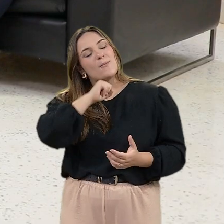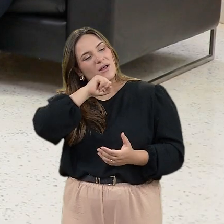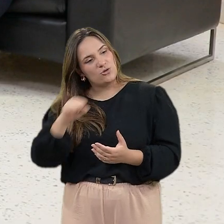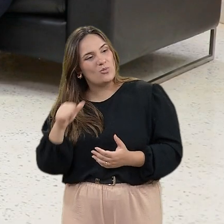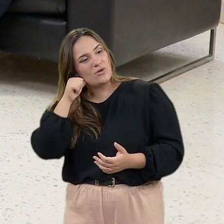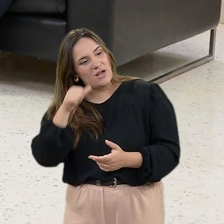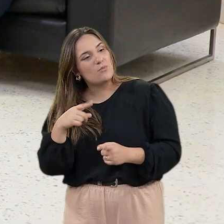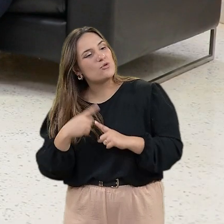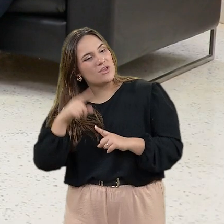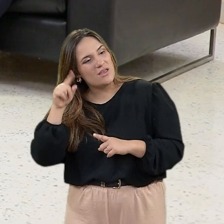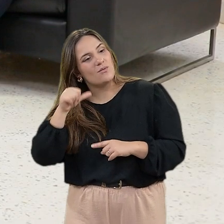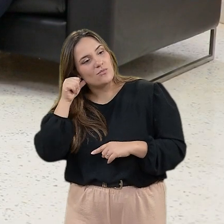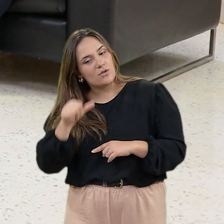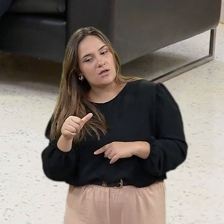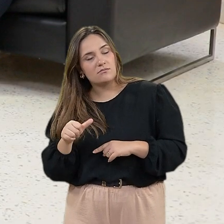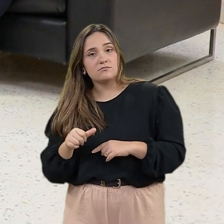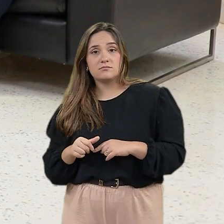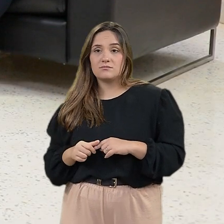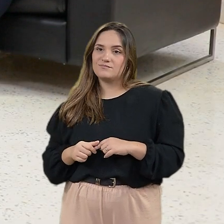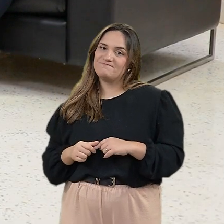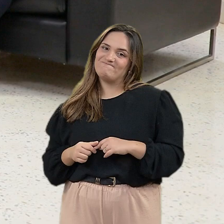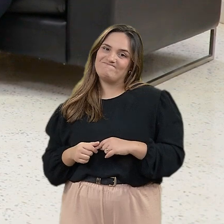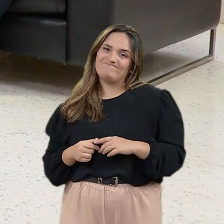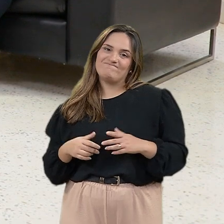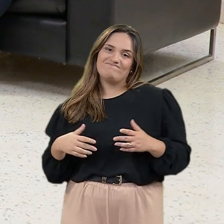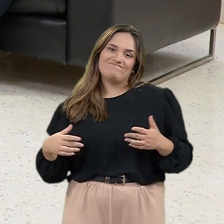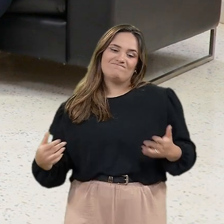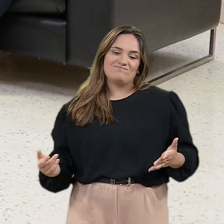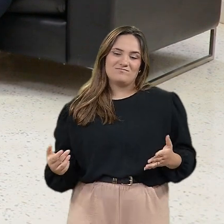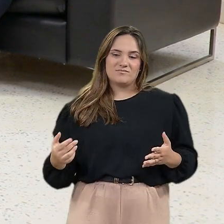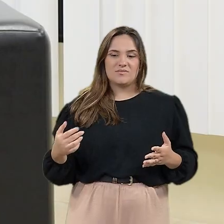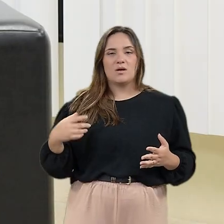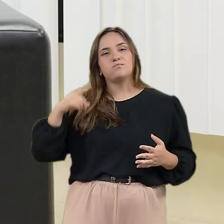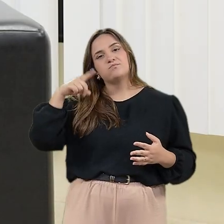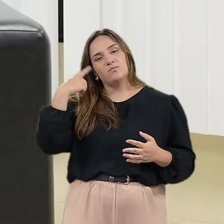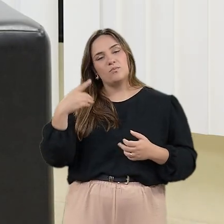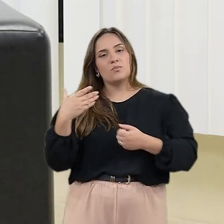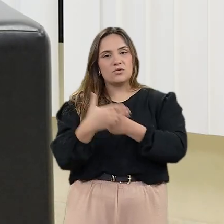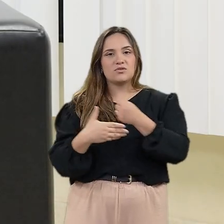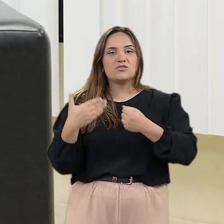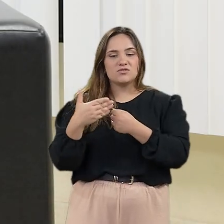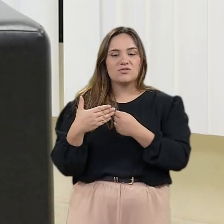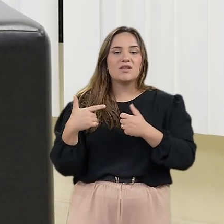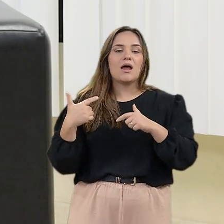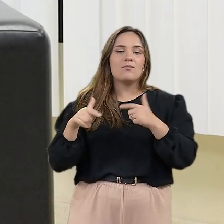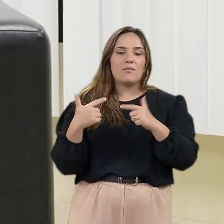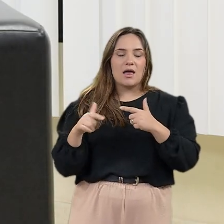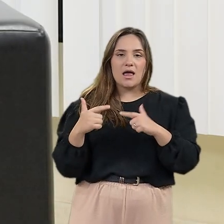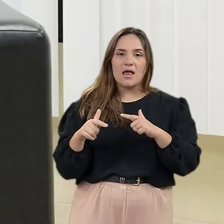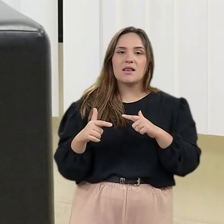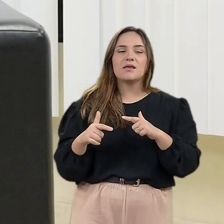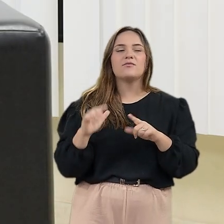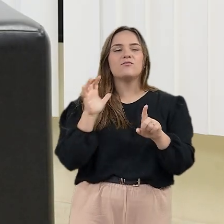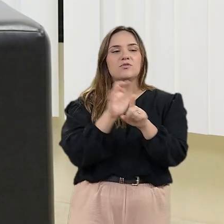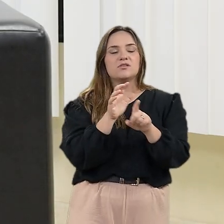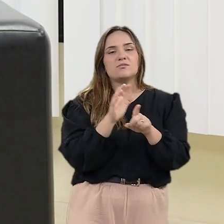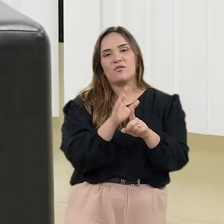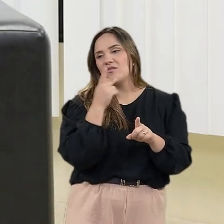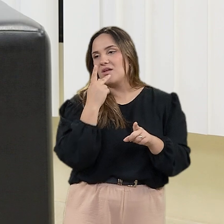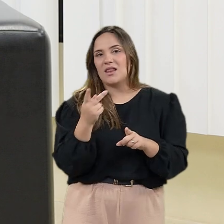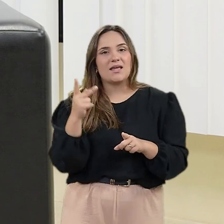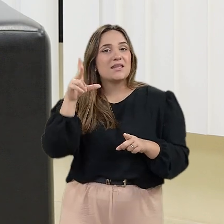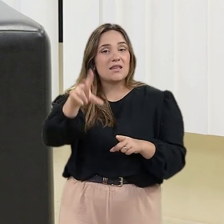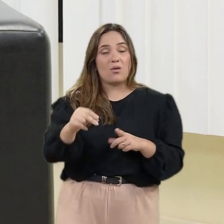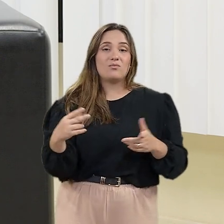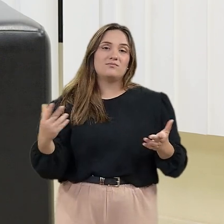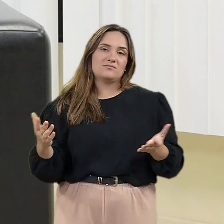janela muito grande para que a defesa trabalhe para que os jurados respondam não a esse quesito do